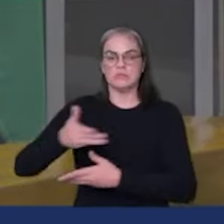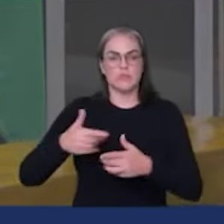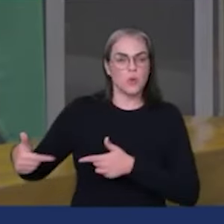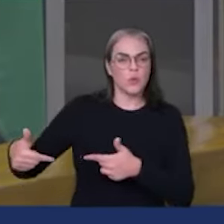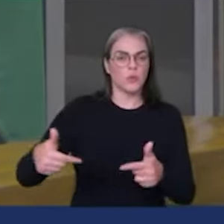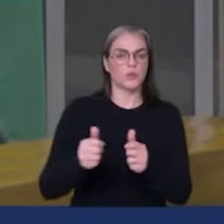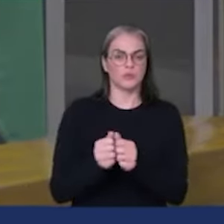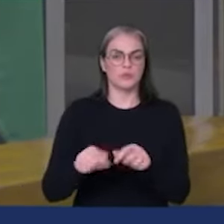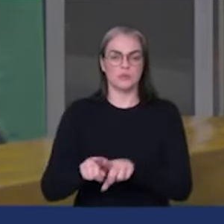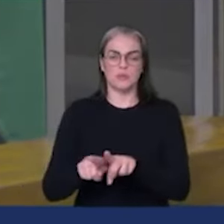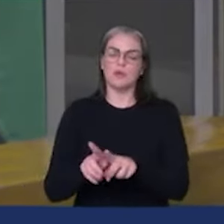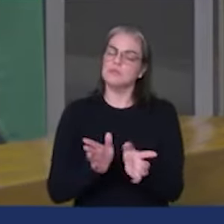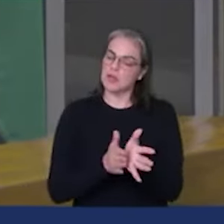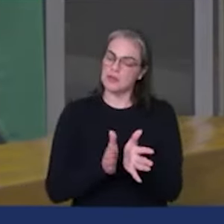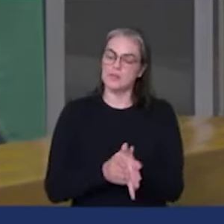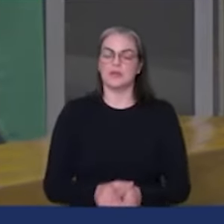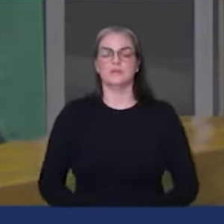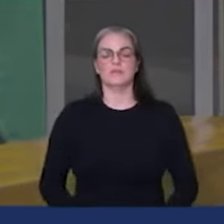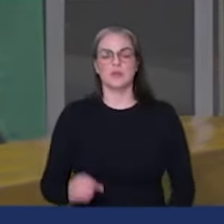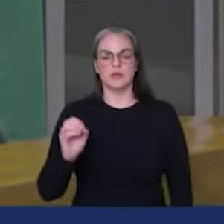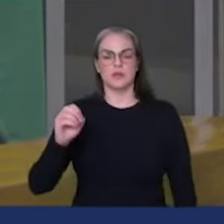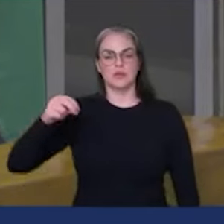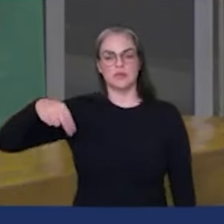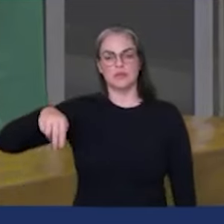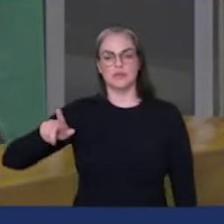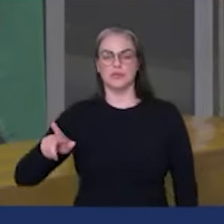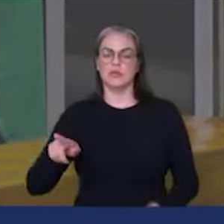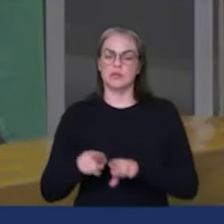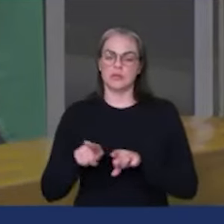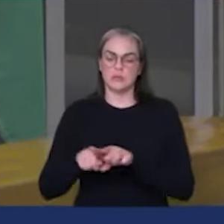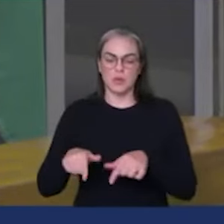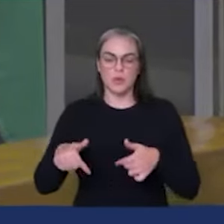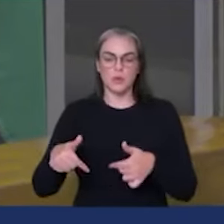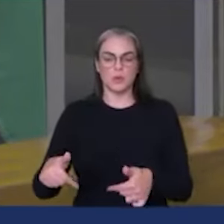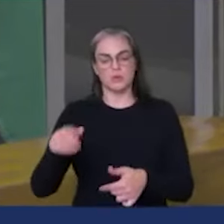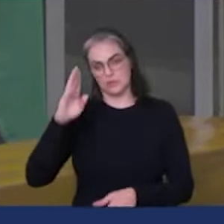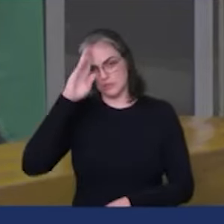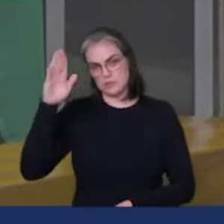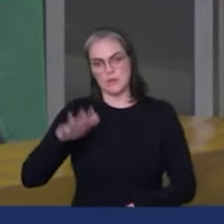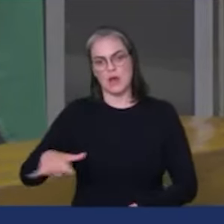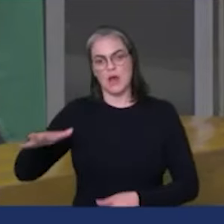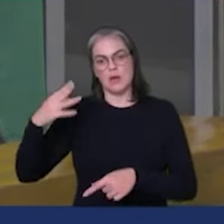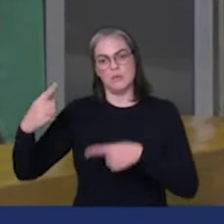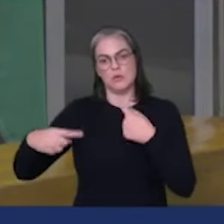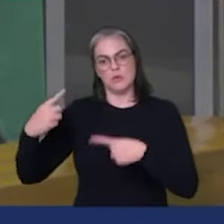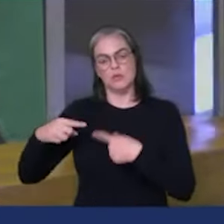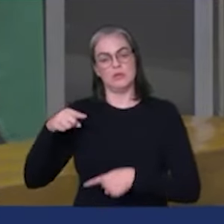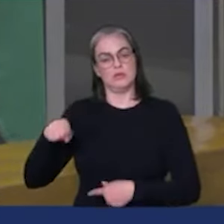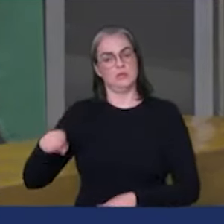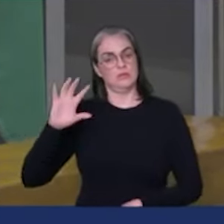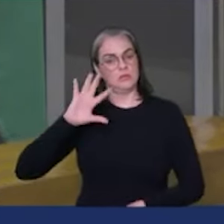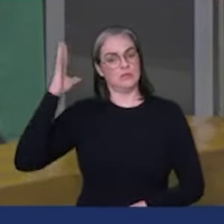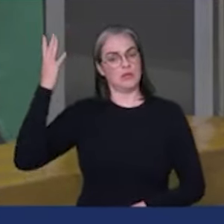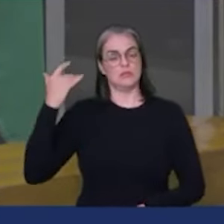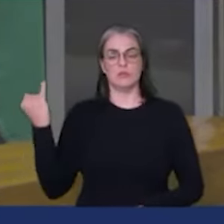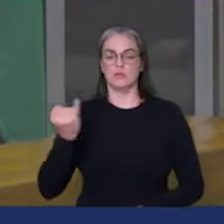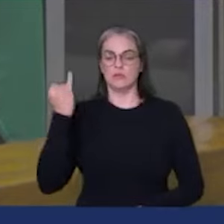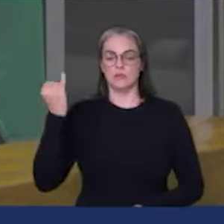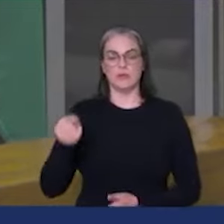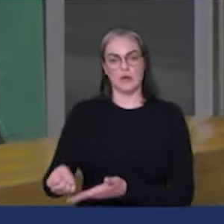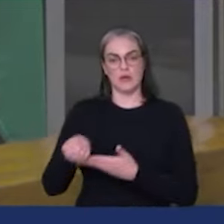parabéns. As ONGs também estão à frente dessa luta, principalmente na causa política, que é de onde saem as decisões que podem nos